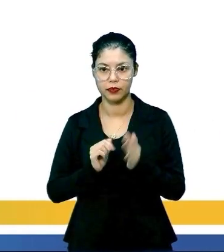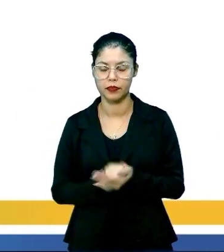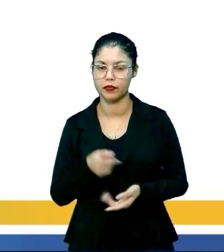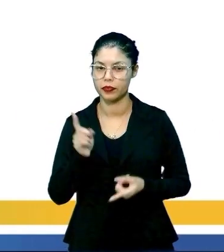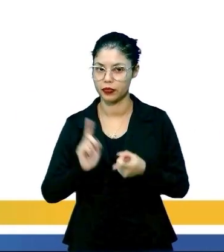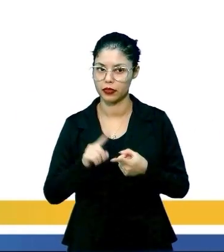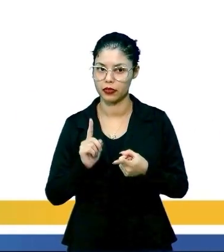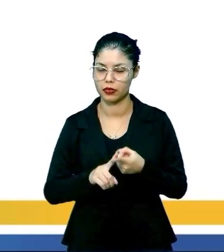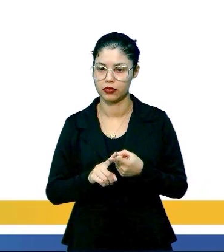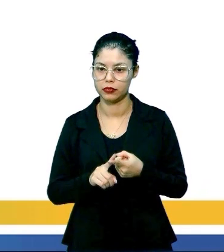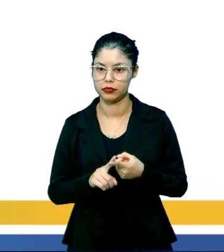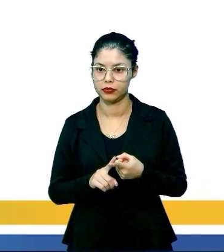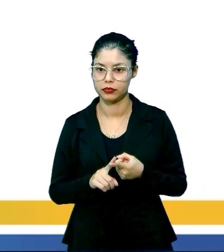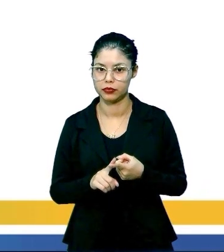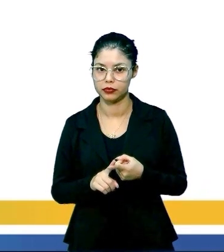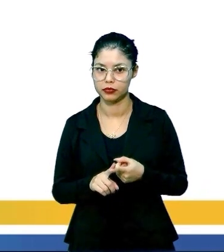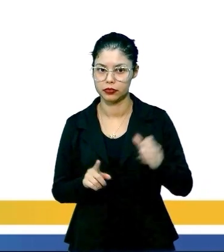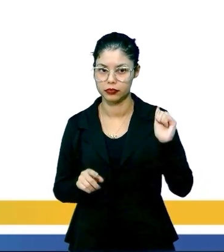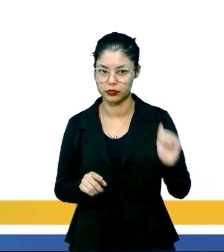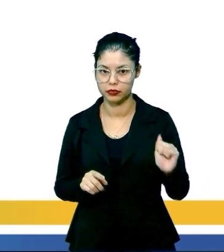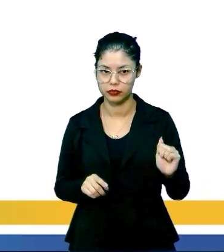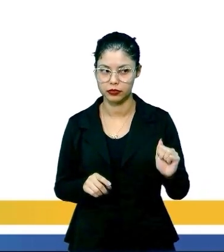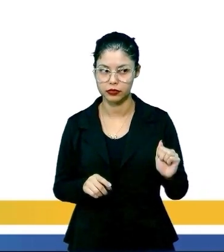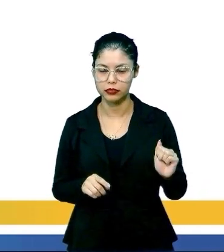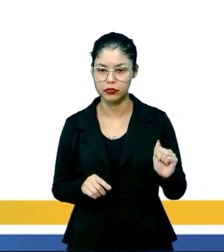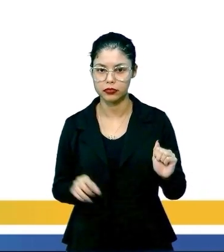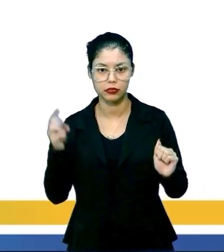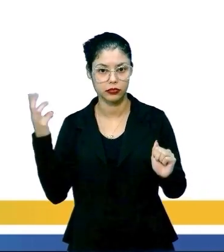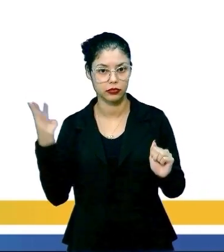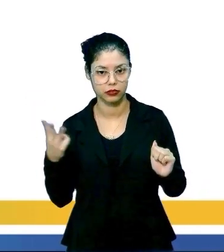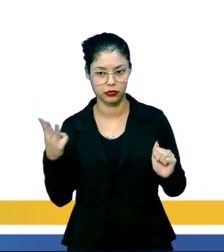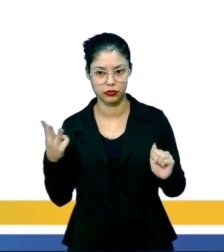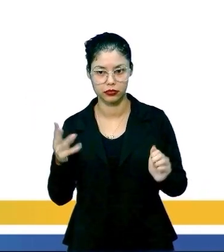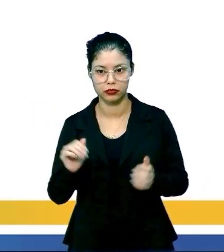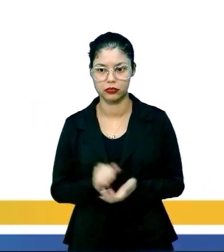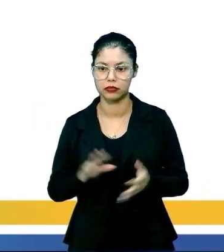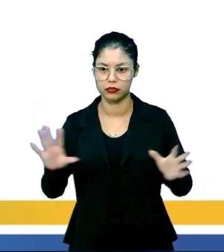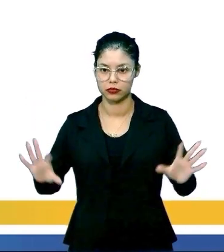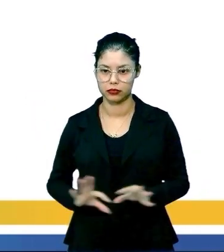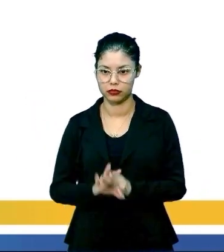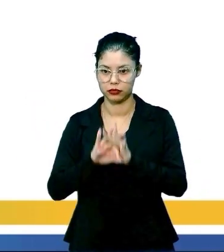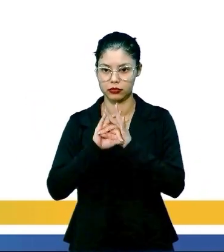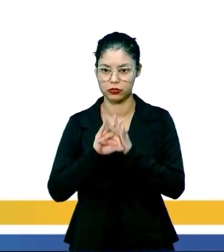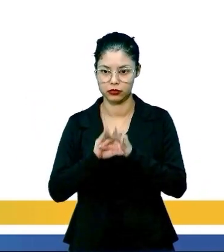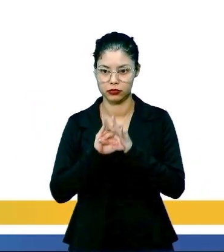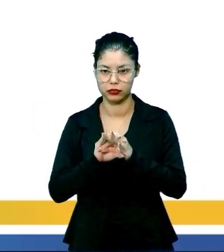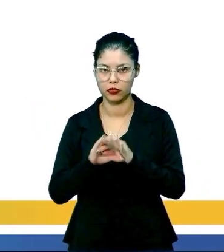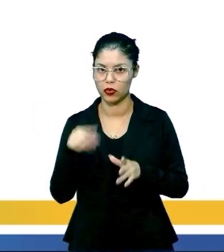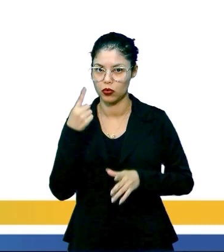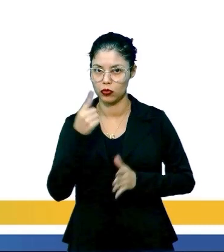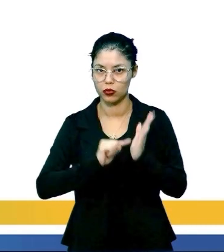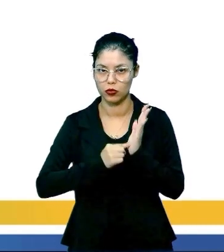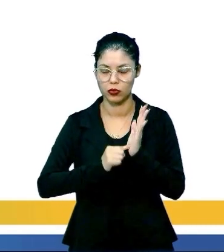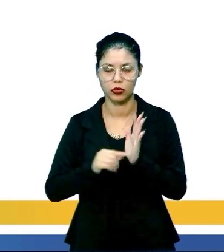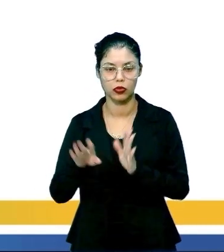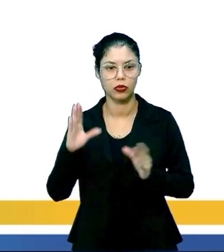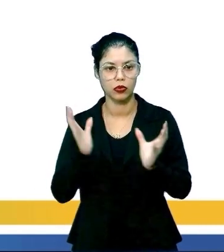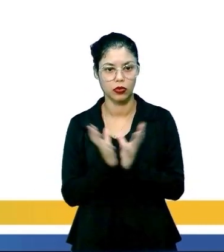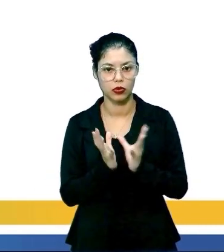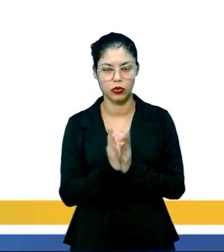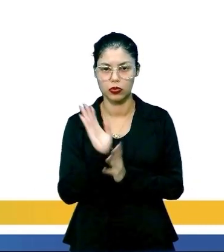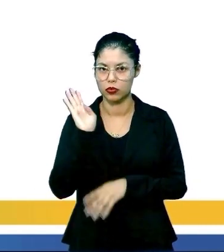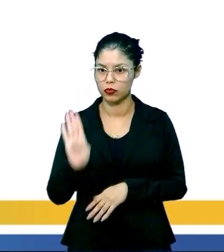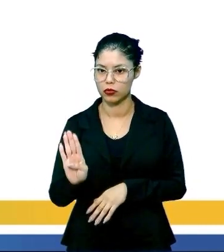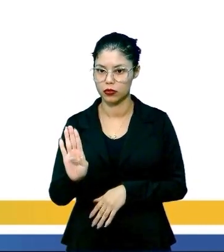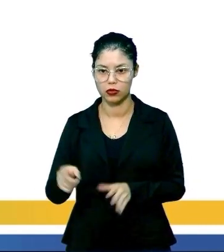Do primeiro, no conjunto A, o primeiro e o terceiro é ligado no único ponto do conjunto B,